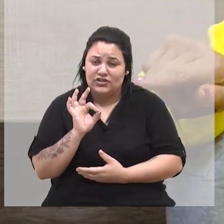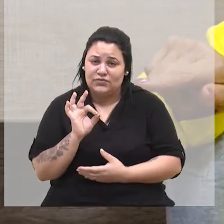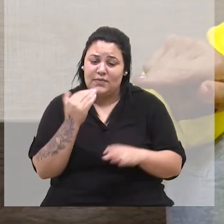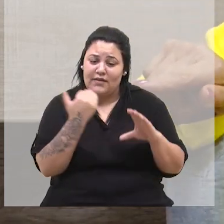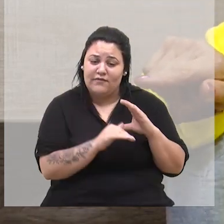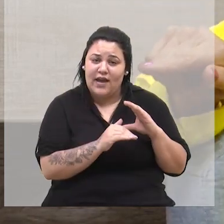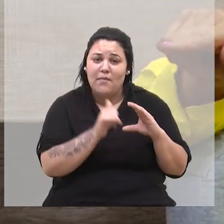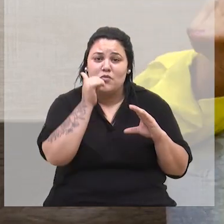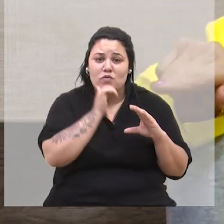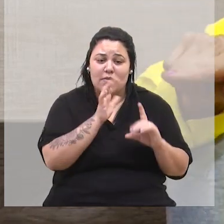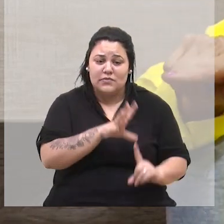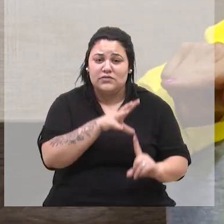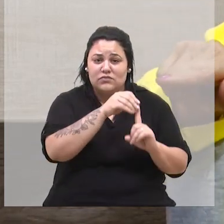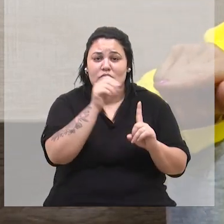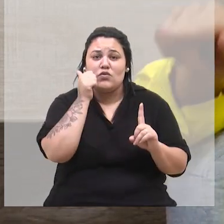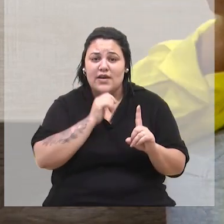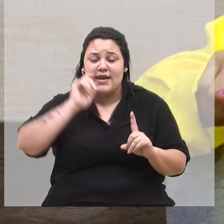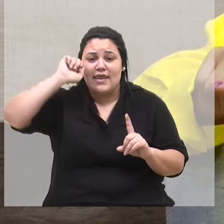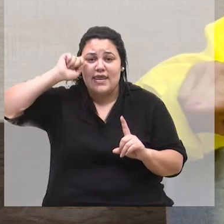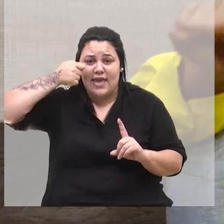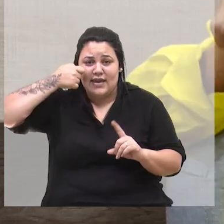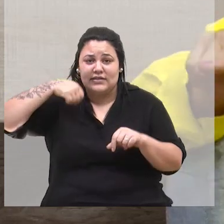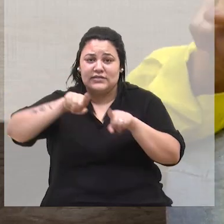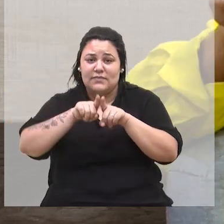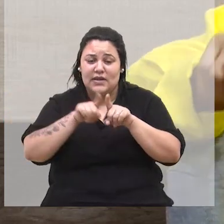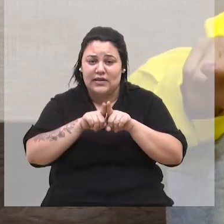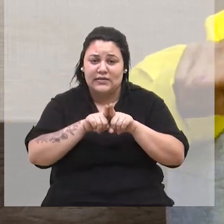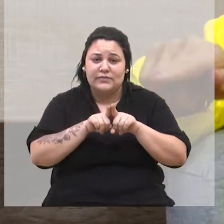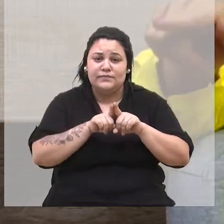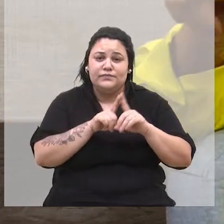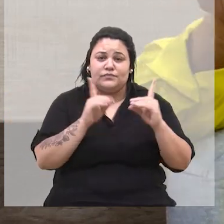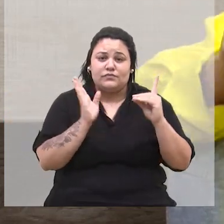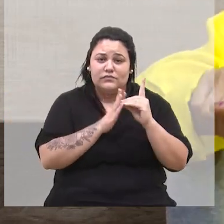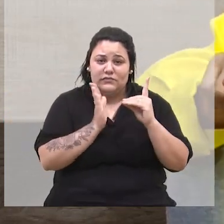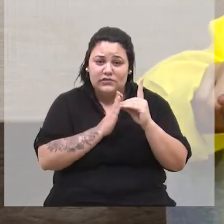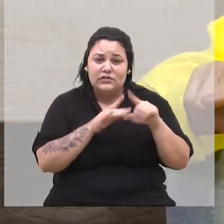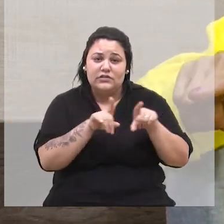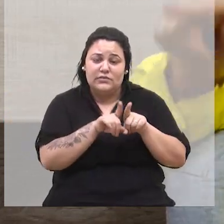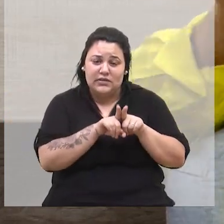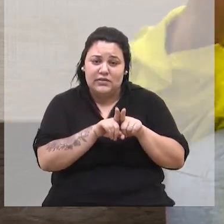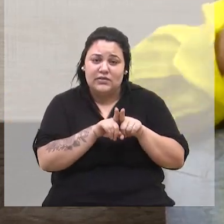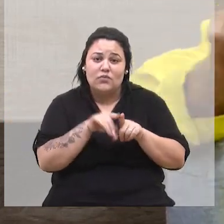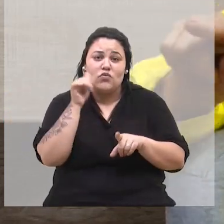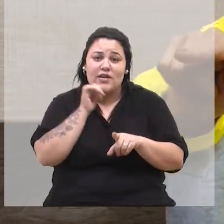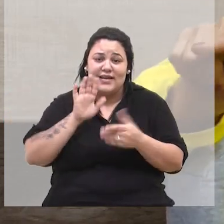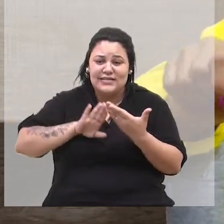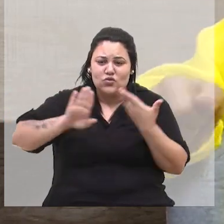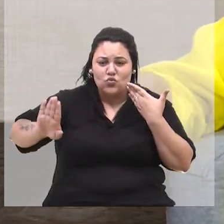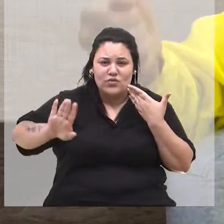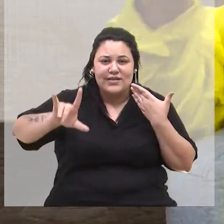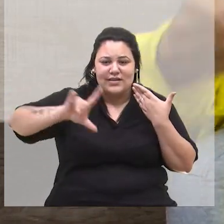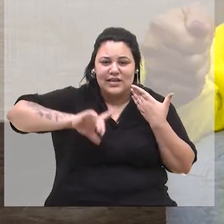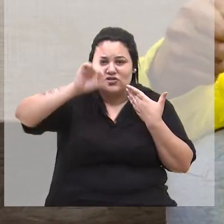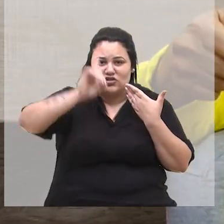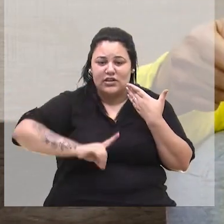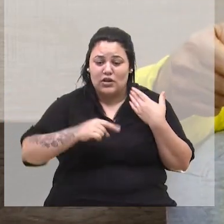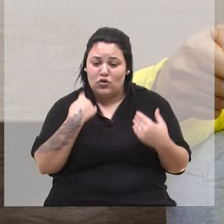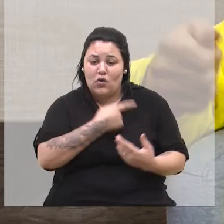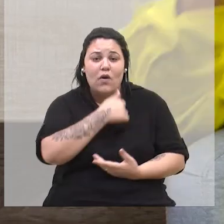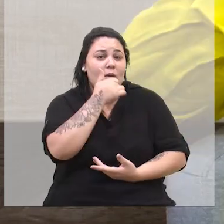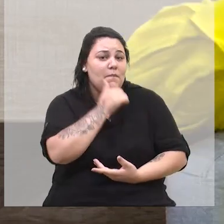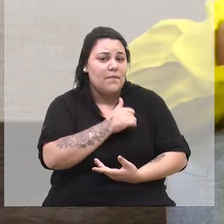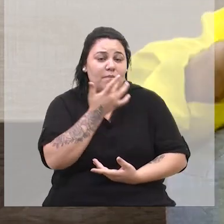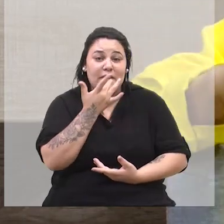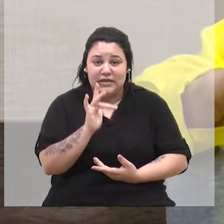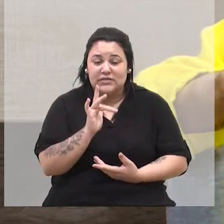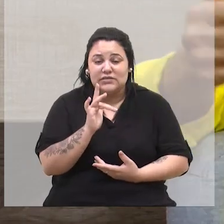para recursos para as mulheres, especialmente as mulheres negras, as mulheres indígenas, as mulheres mais excluídas, que têm mais direitos